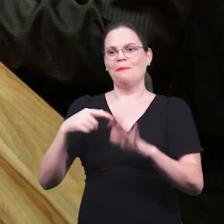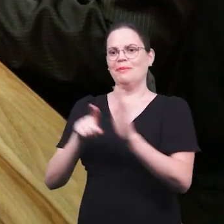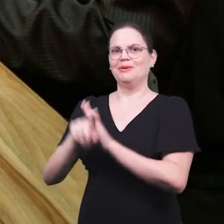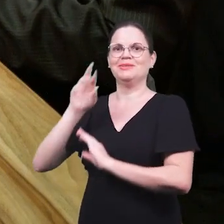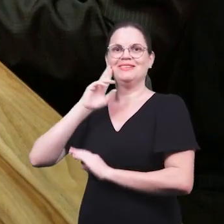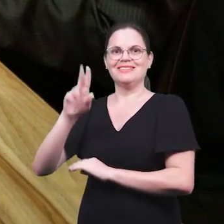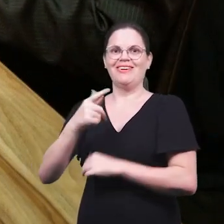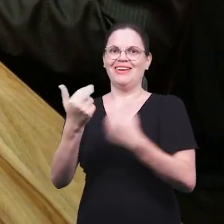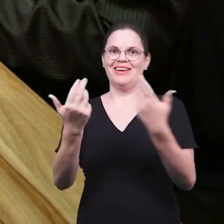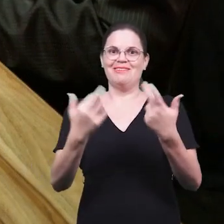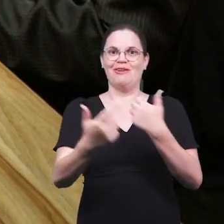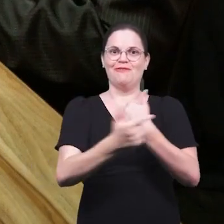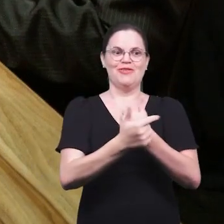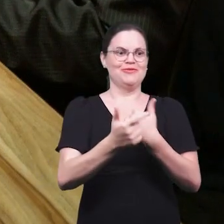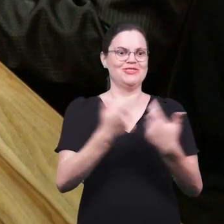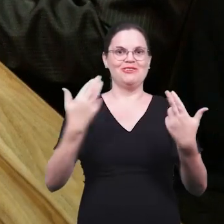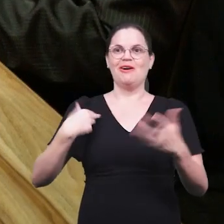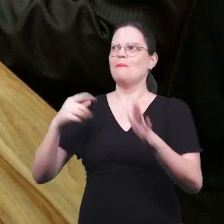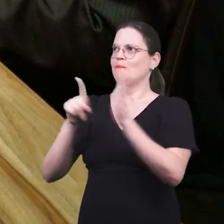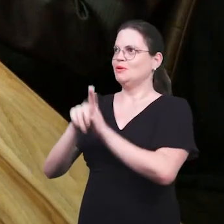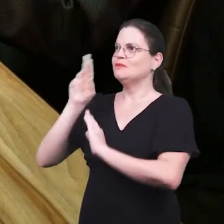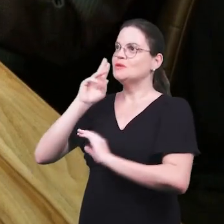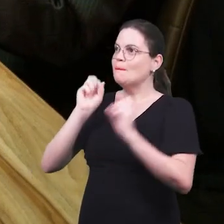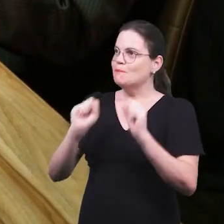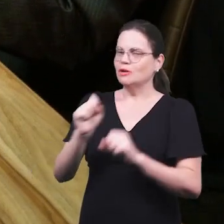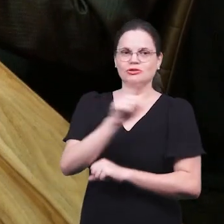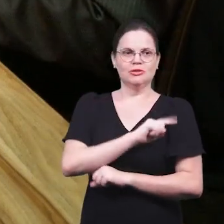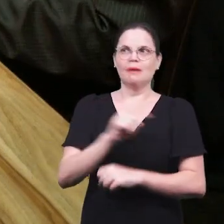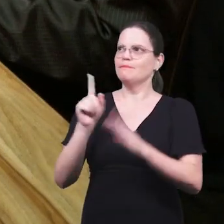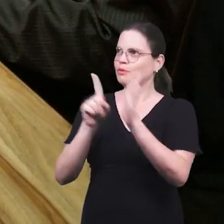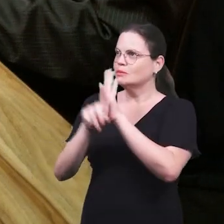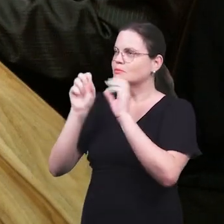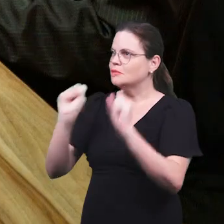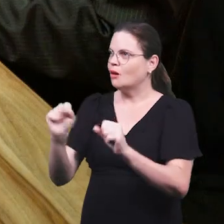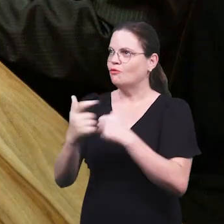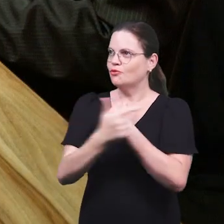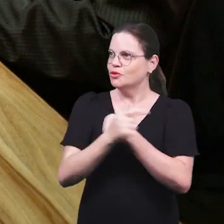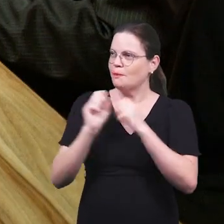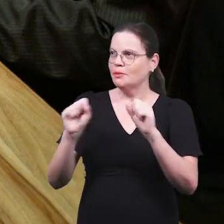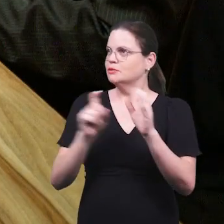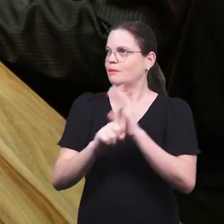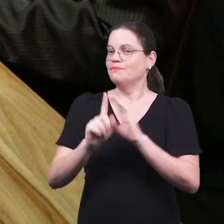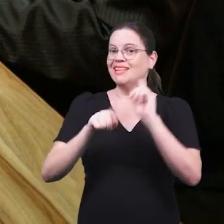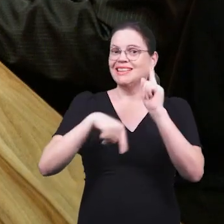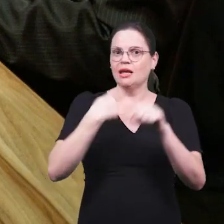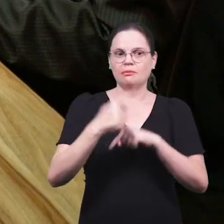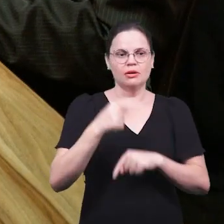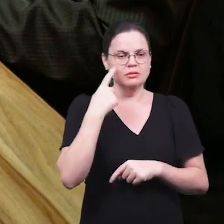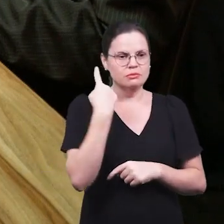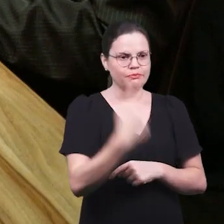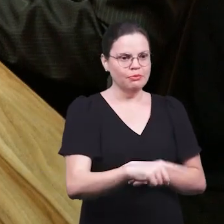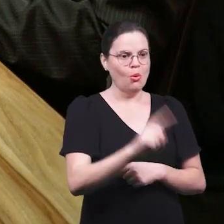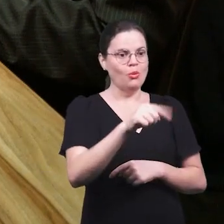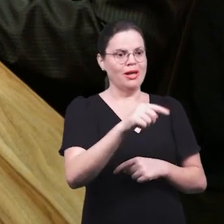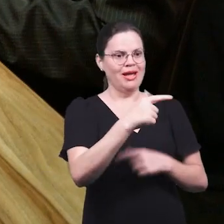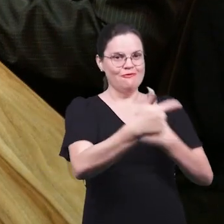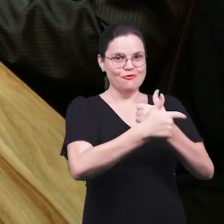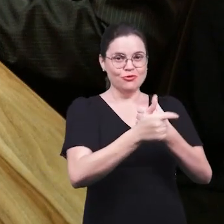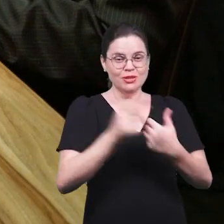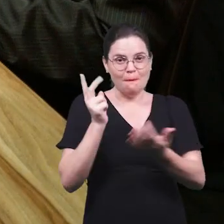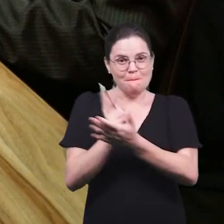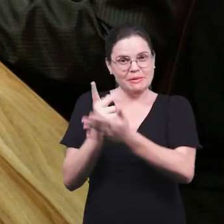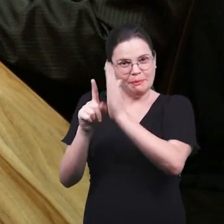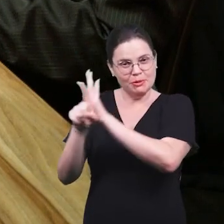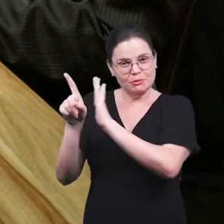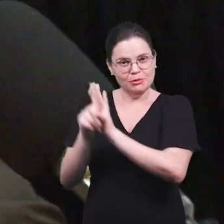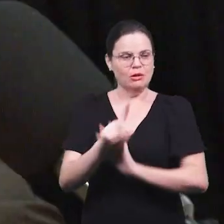foram anulados. Tiveram a prova anulada. Que foram quais cargos? Foram os cargos que eu havia consultado para fazer a prova. Consultou o